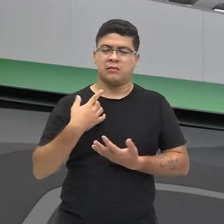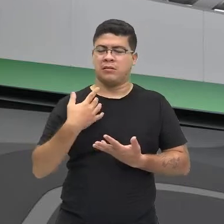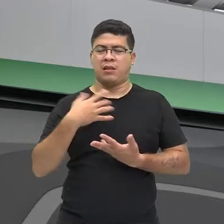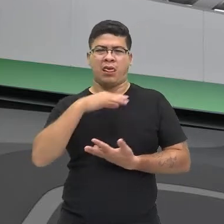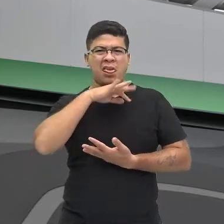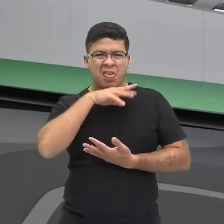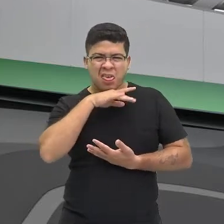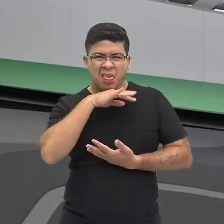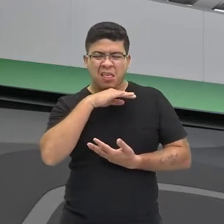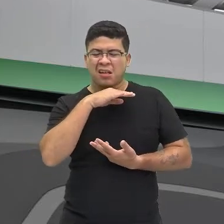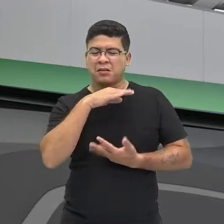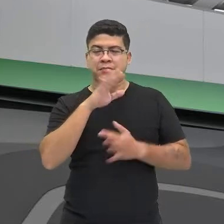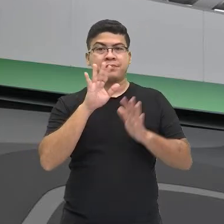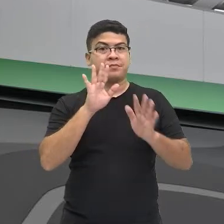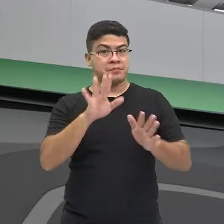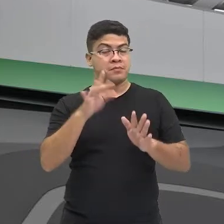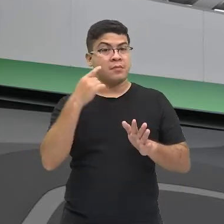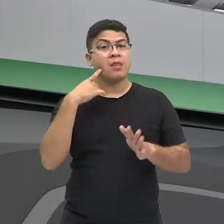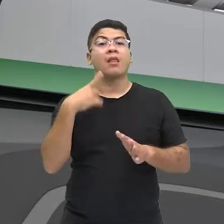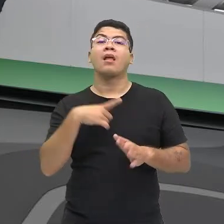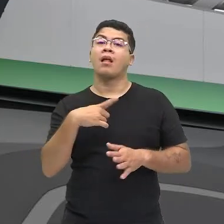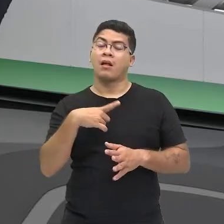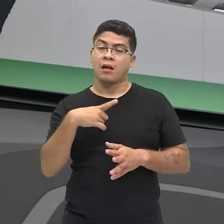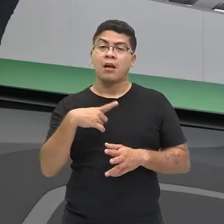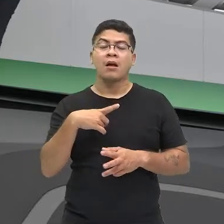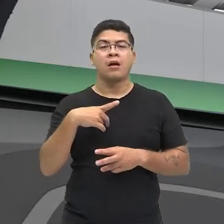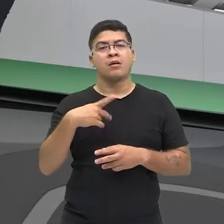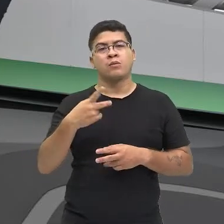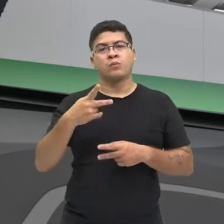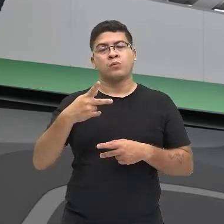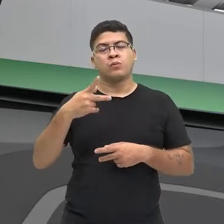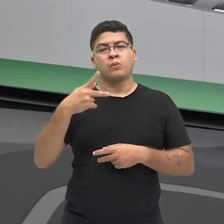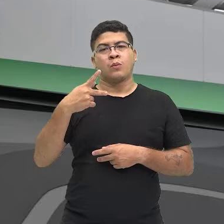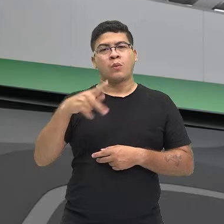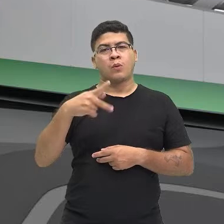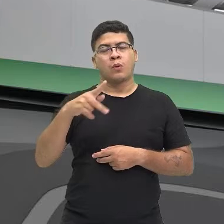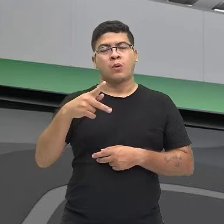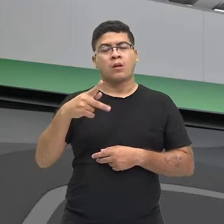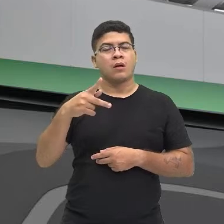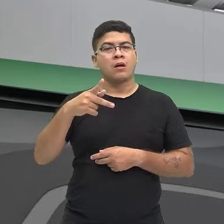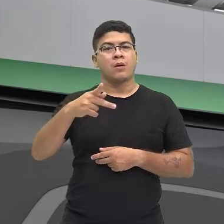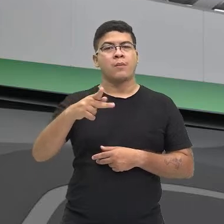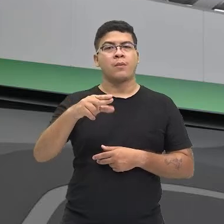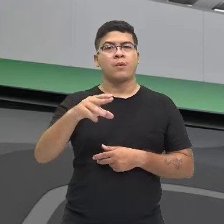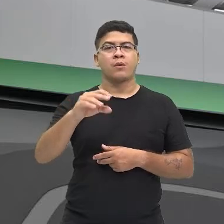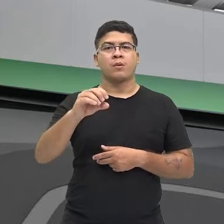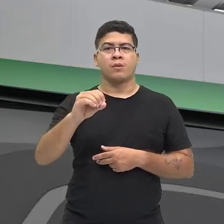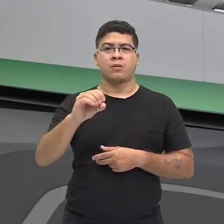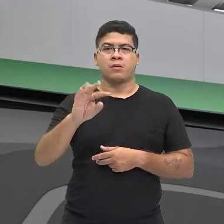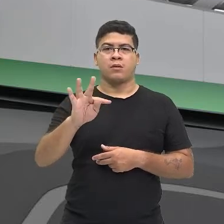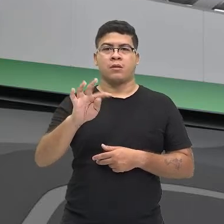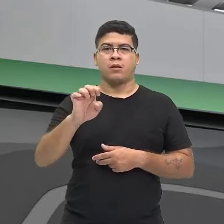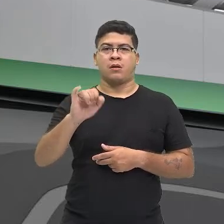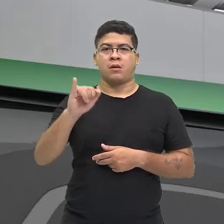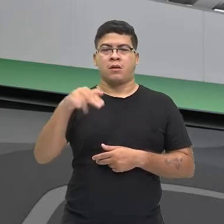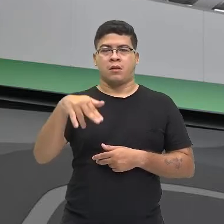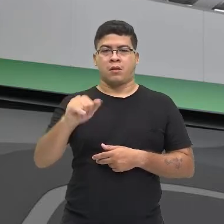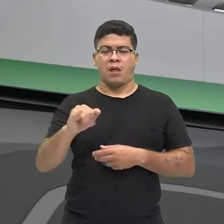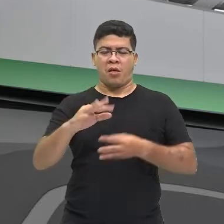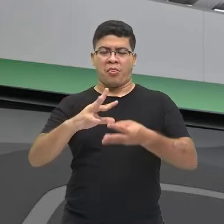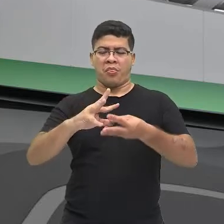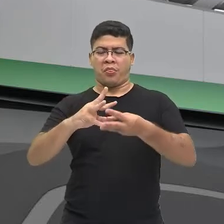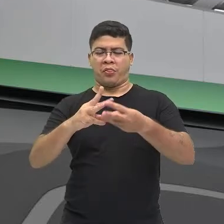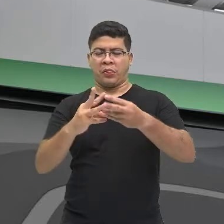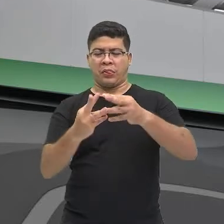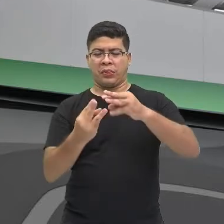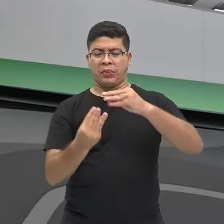nós temos proteínas e quando ocorre aí a desnaturação das proteínas, vai ocorrer a